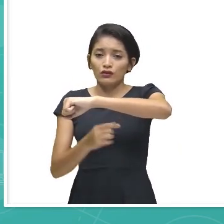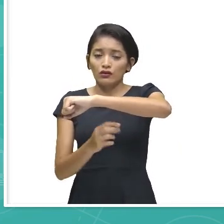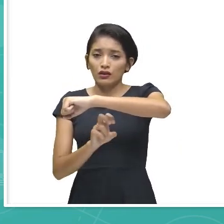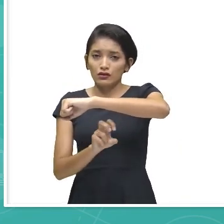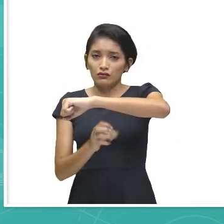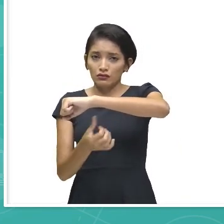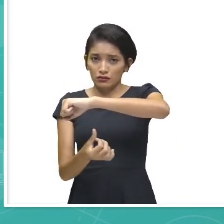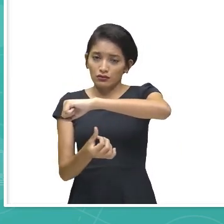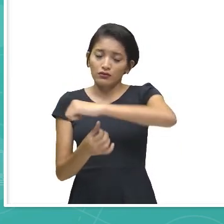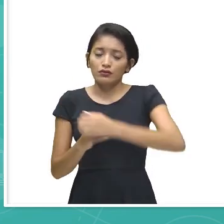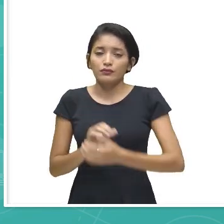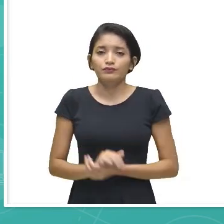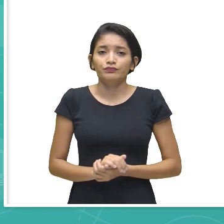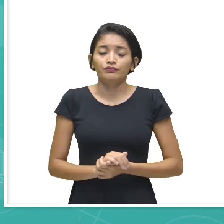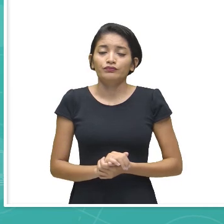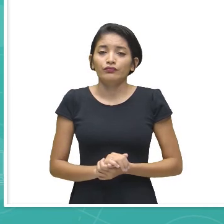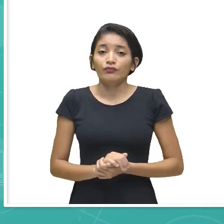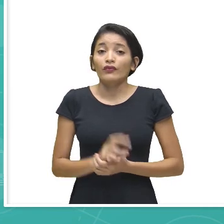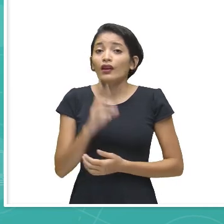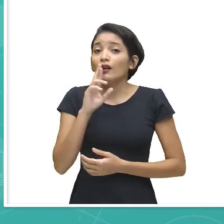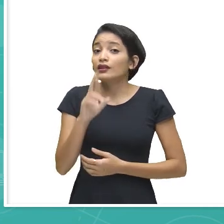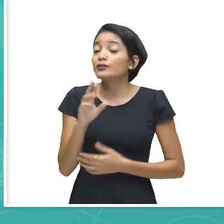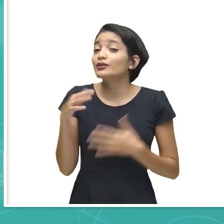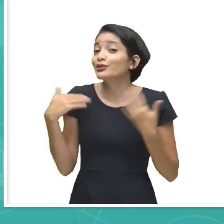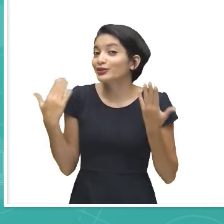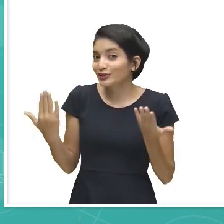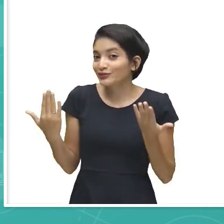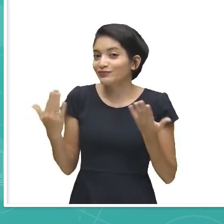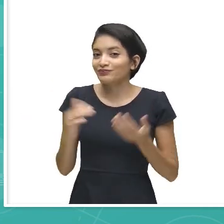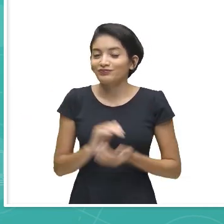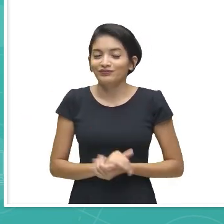2,56, que vai ser